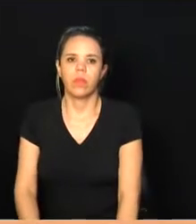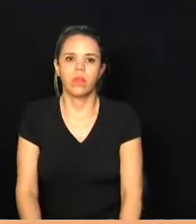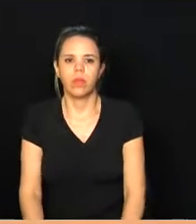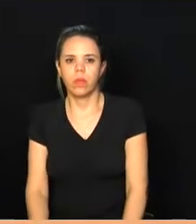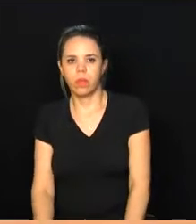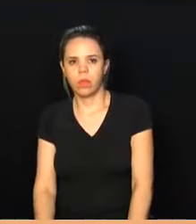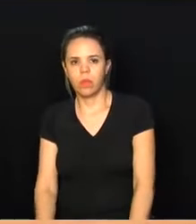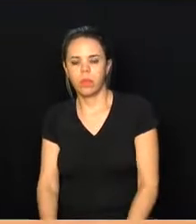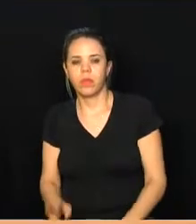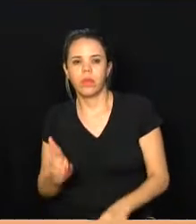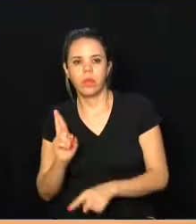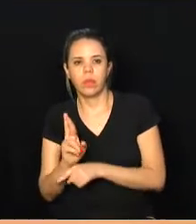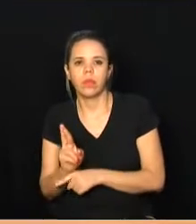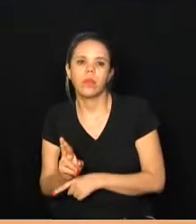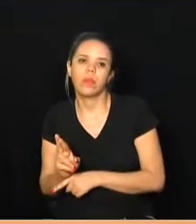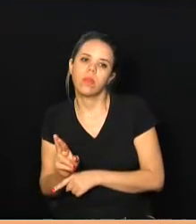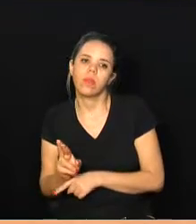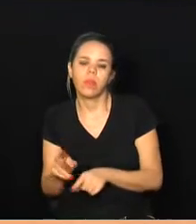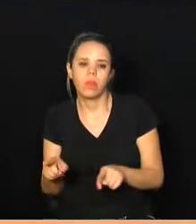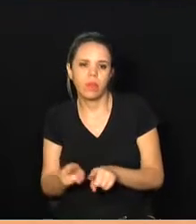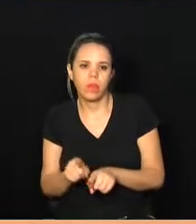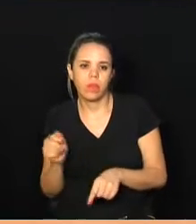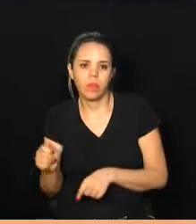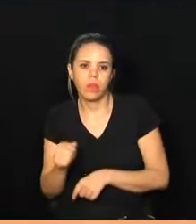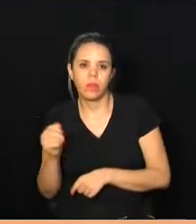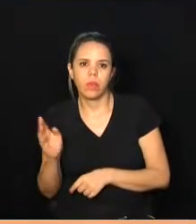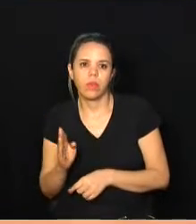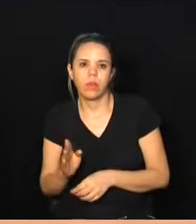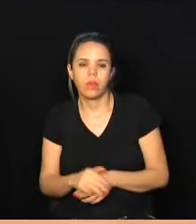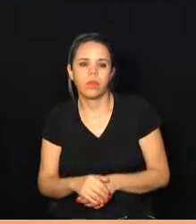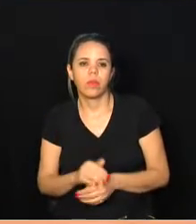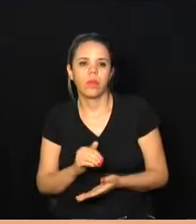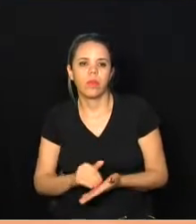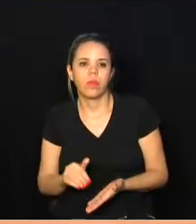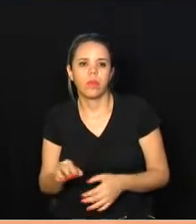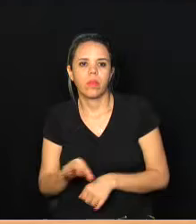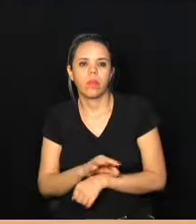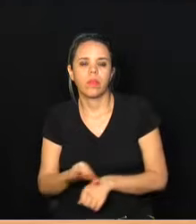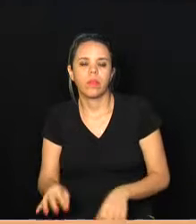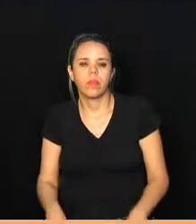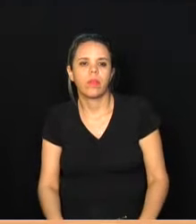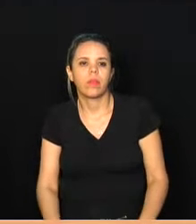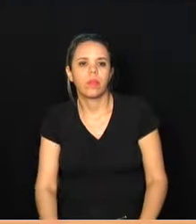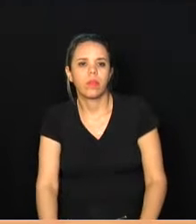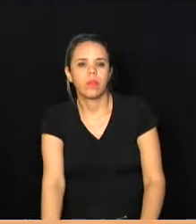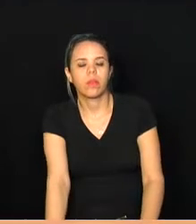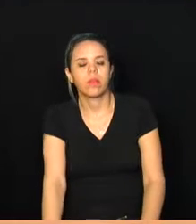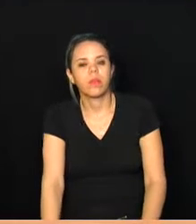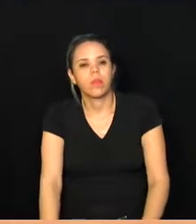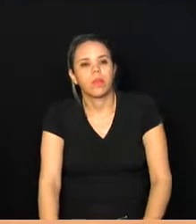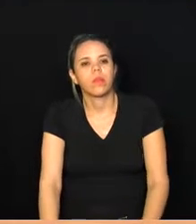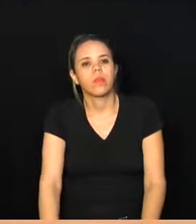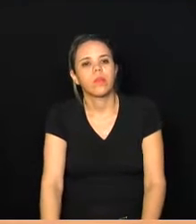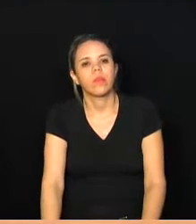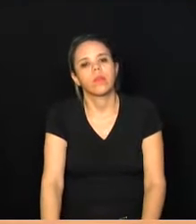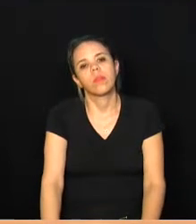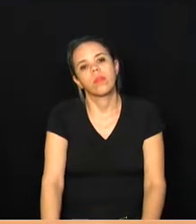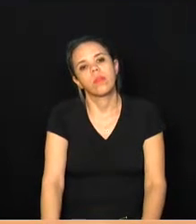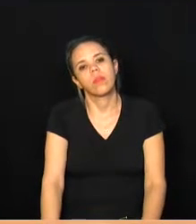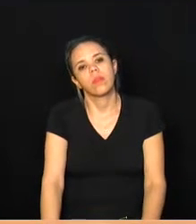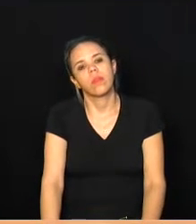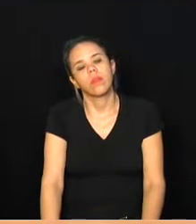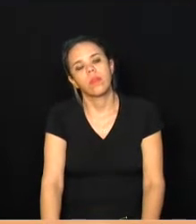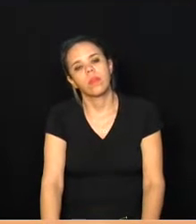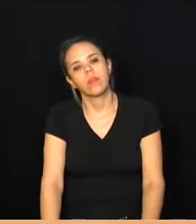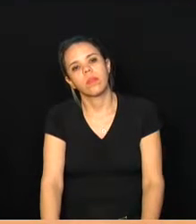Eu represento aqui a ASBEA também, que é a Associação Brasileira de Escritórios de Arquitetura, e a área também.